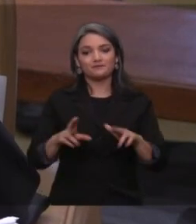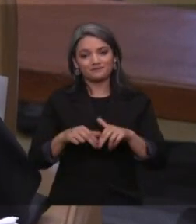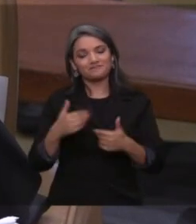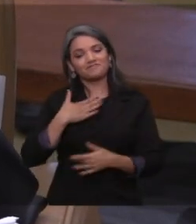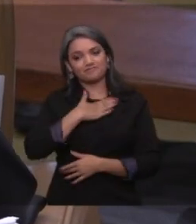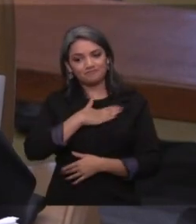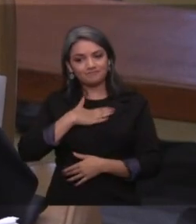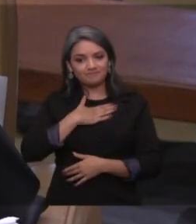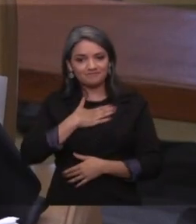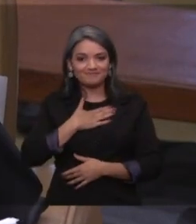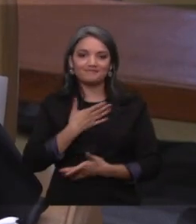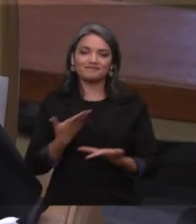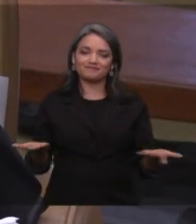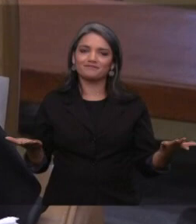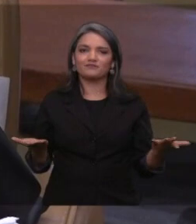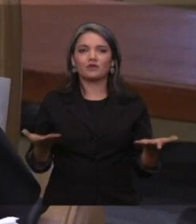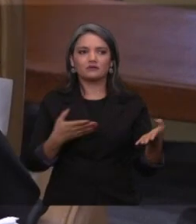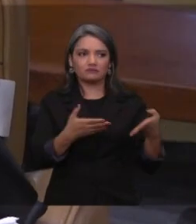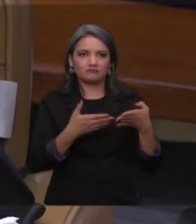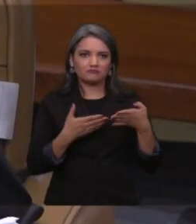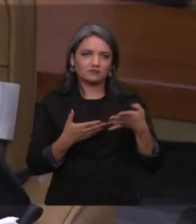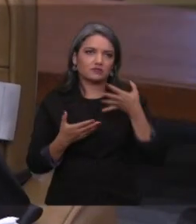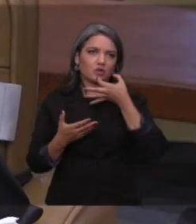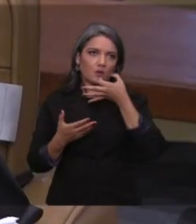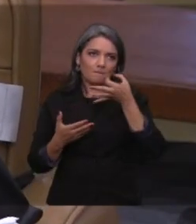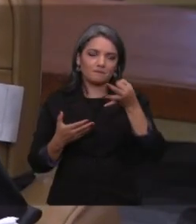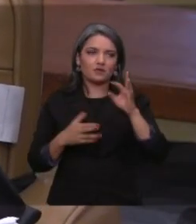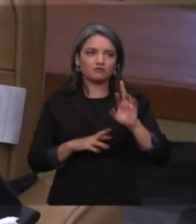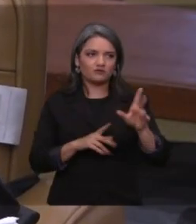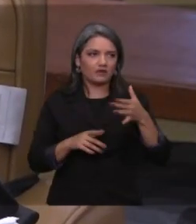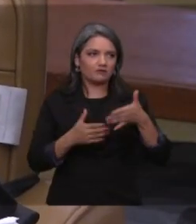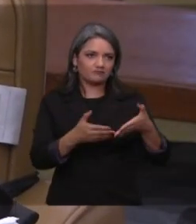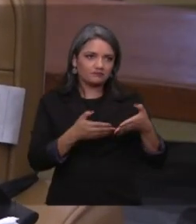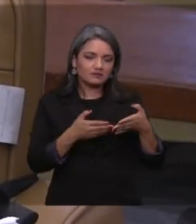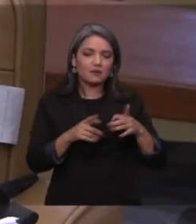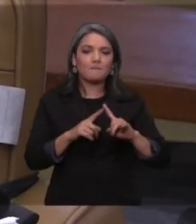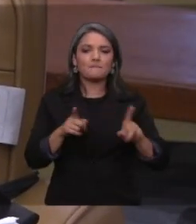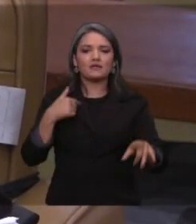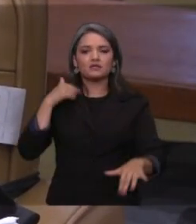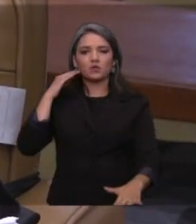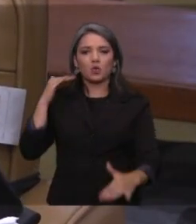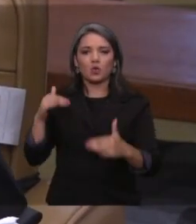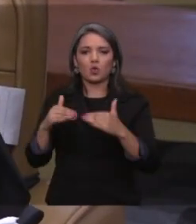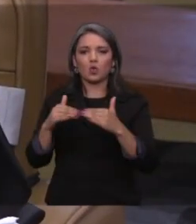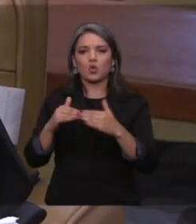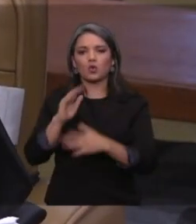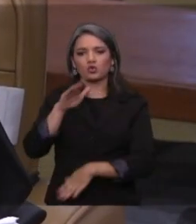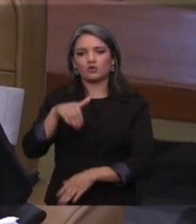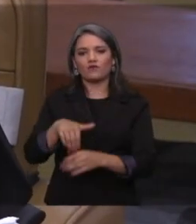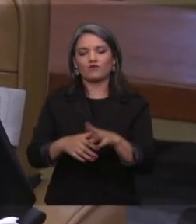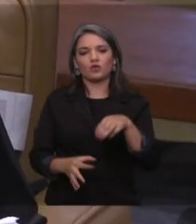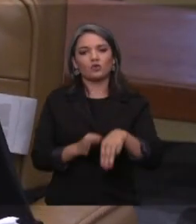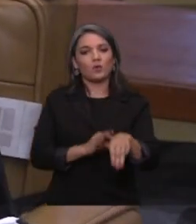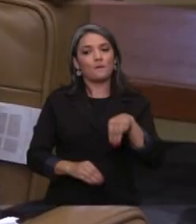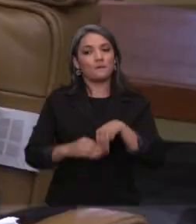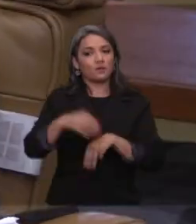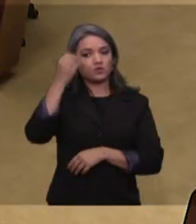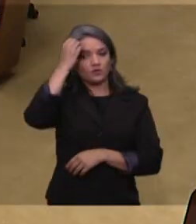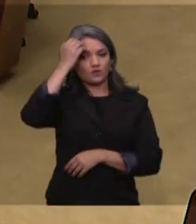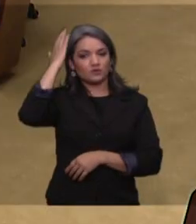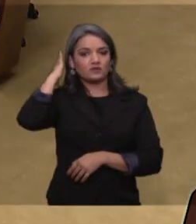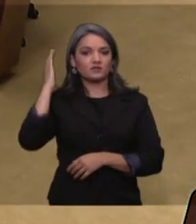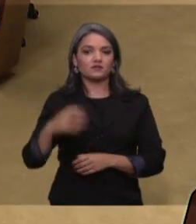honra, com toda a vênia às posições de sentido diverso, de acompanhar o eminente ministro Luiz Fux. É como